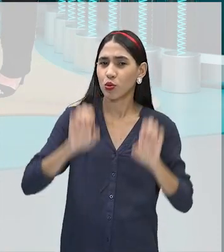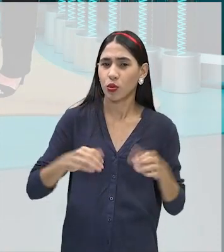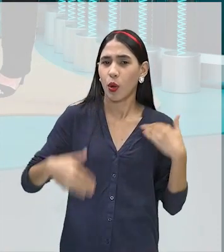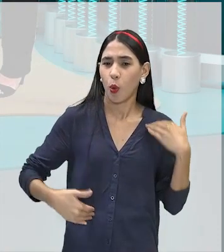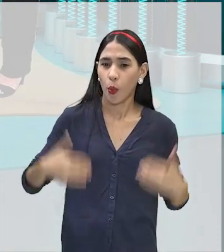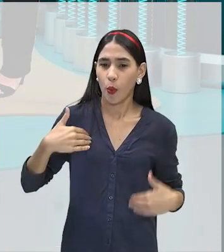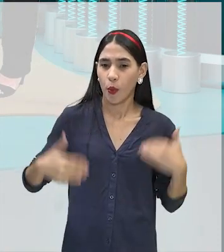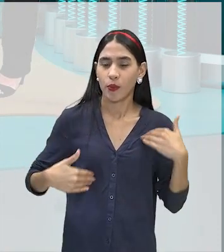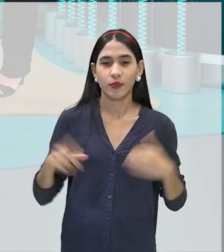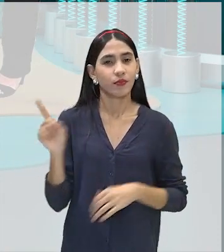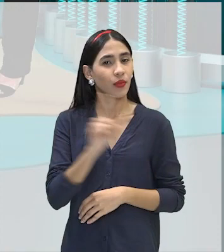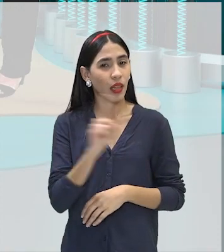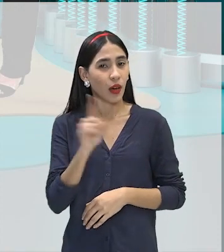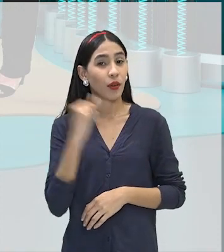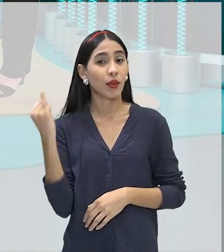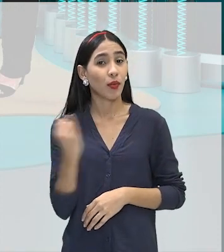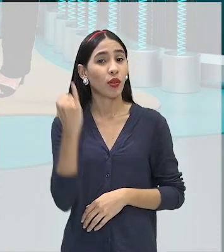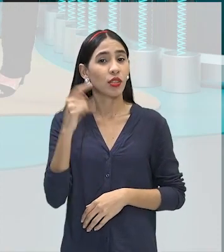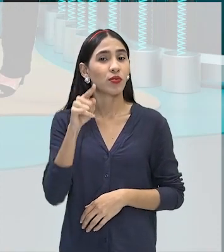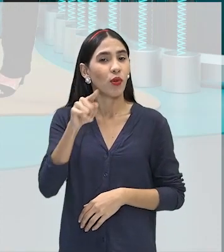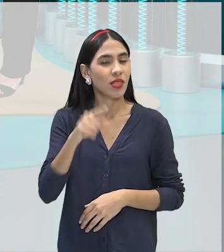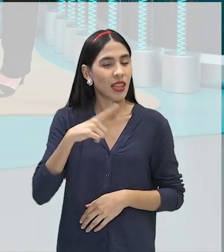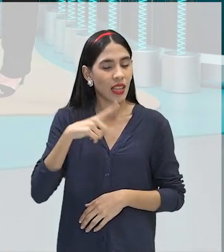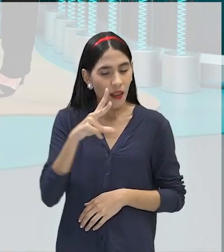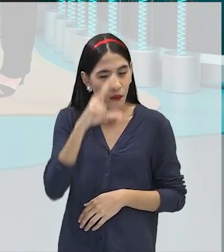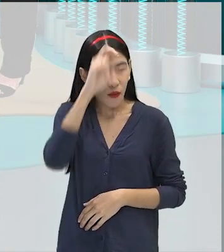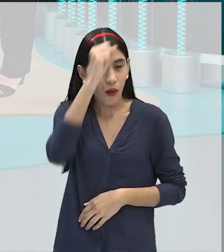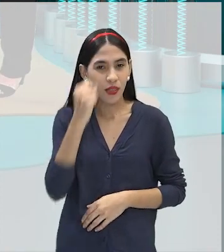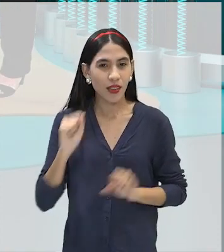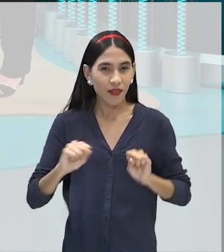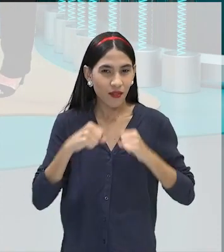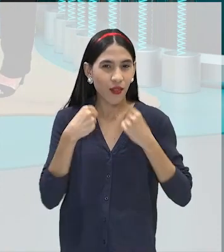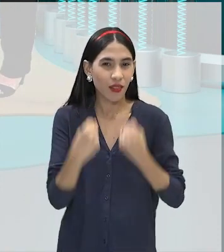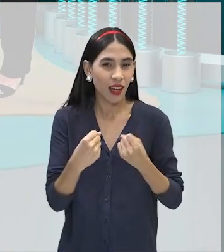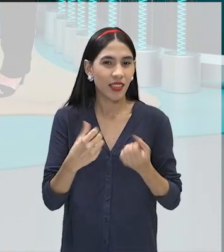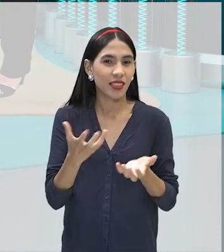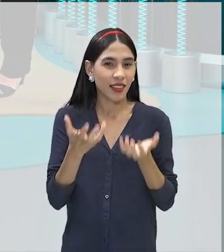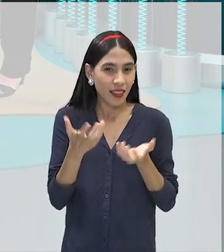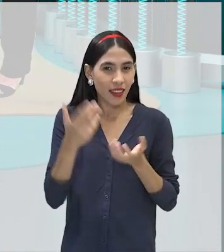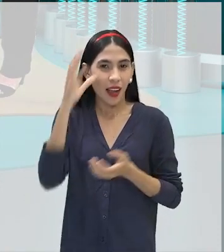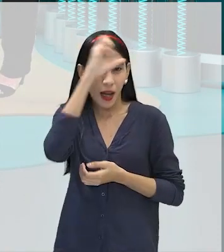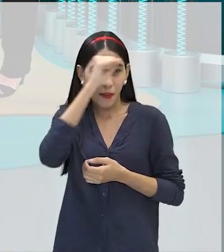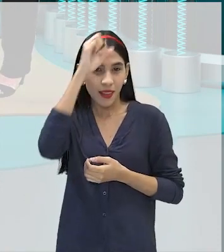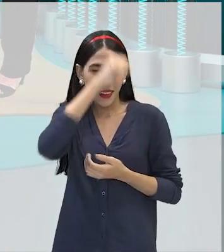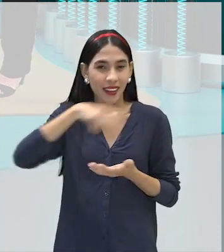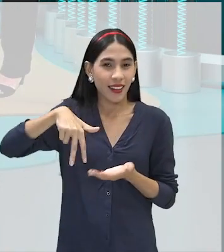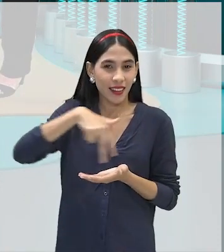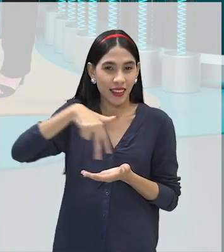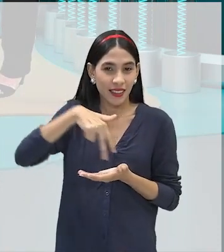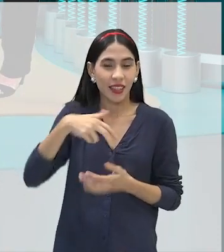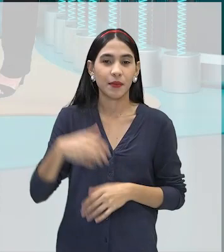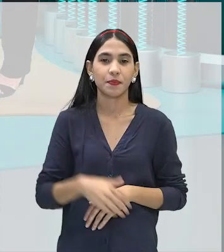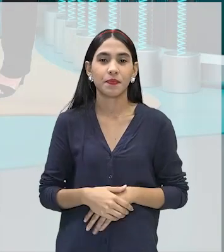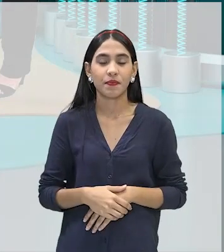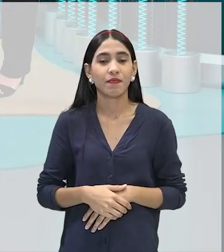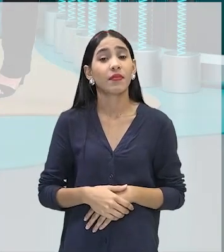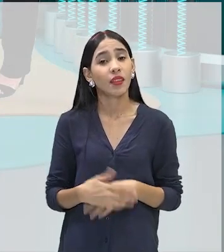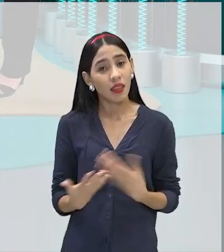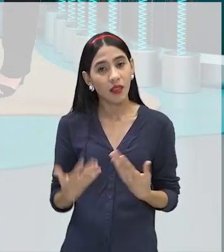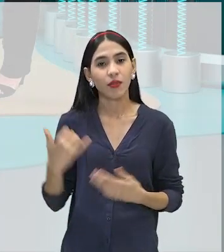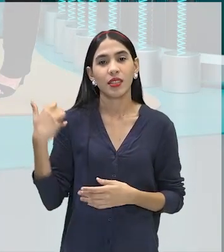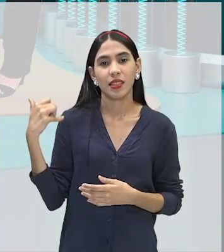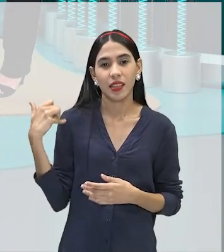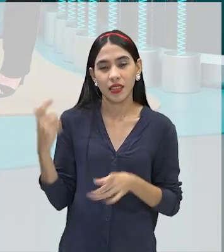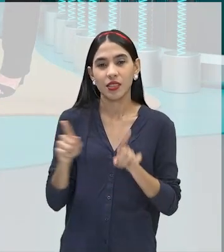o importante é você ter força de vontade, querer aprender a dançar. Então, a idade também é um tipo de